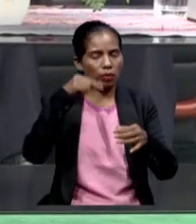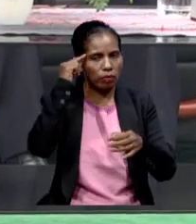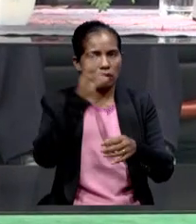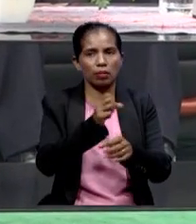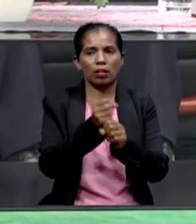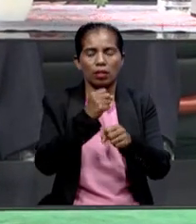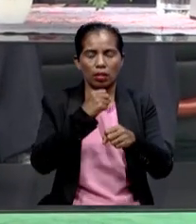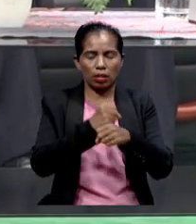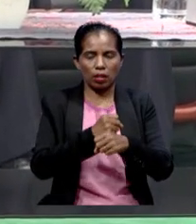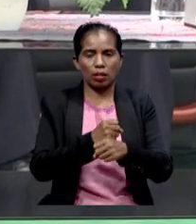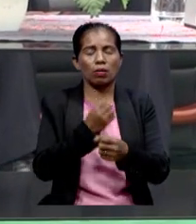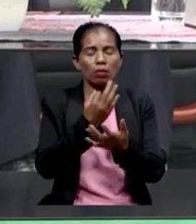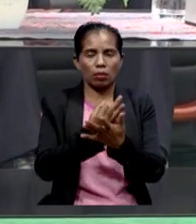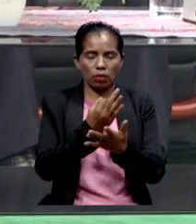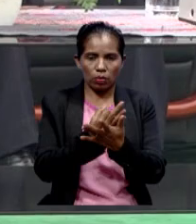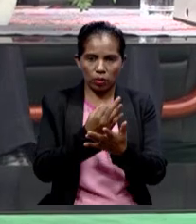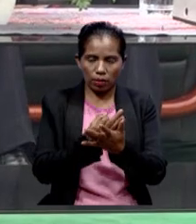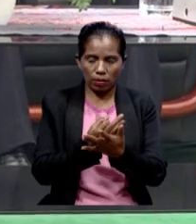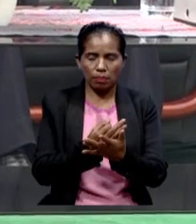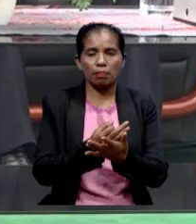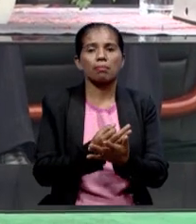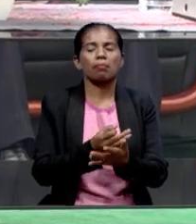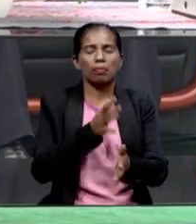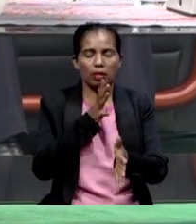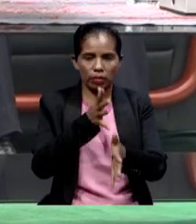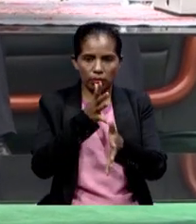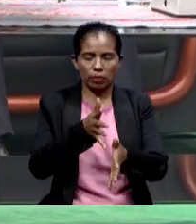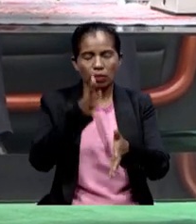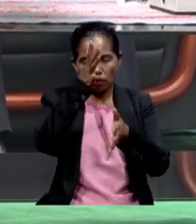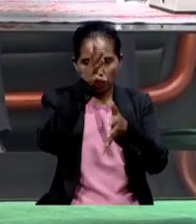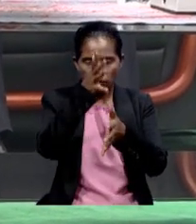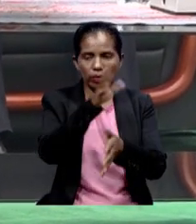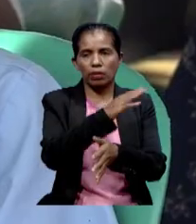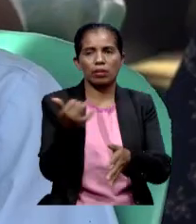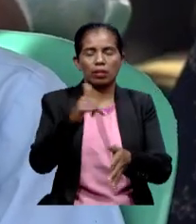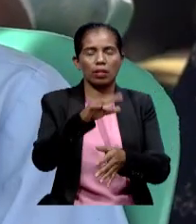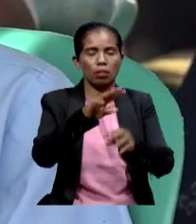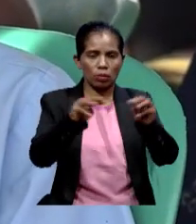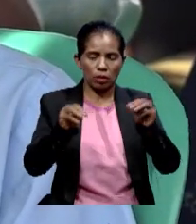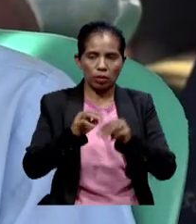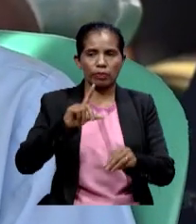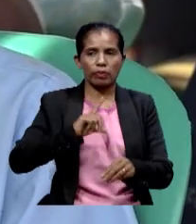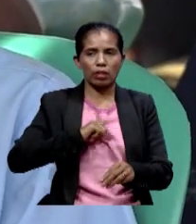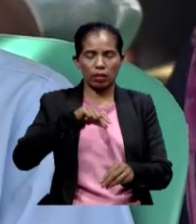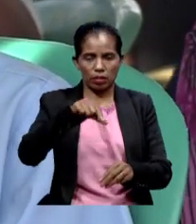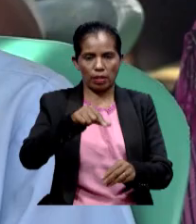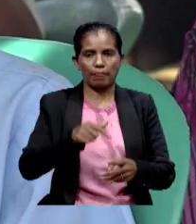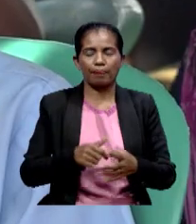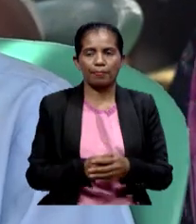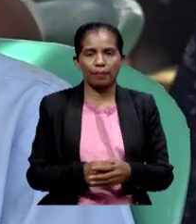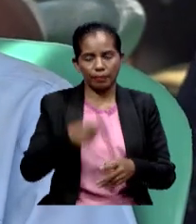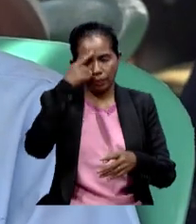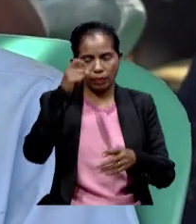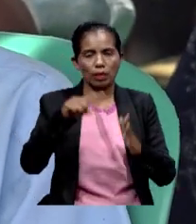do subsídio idosos no Inválido Sira e Jasuku Maometa, posto administrativo do Bajartete, município de Ixá. Tamané, ao